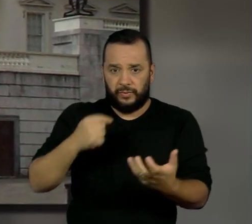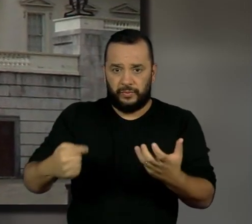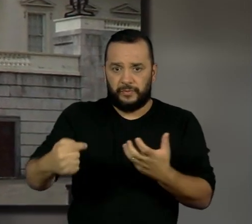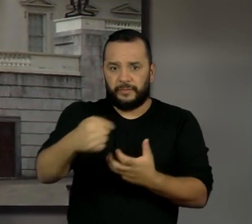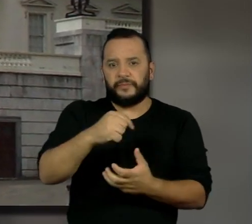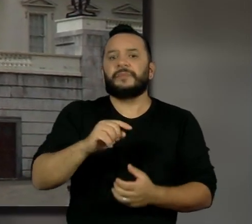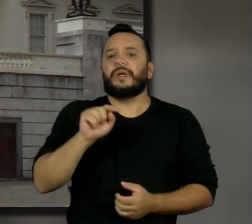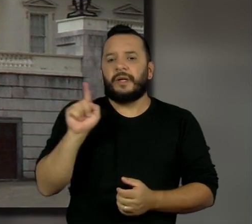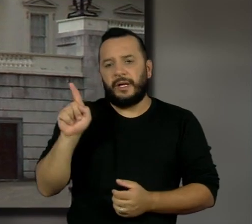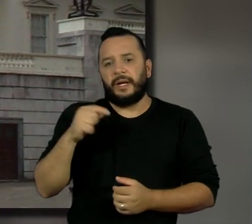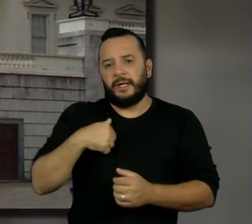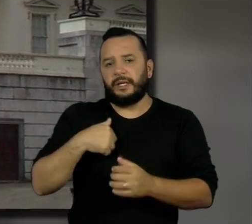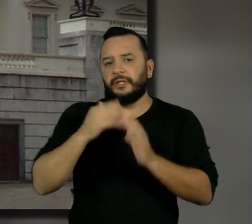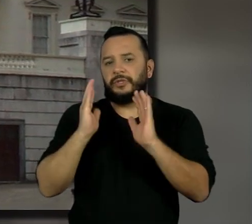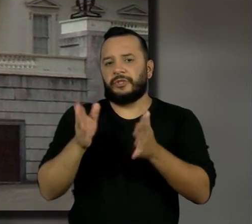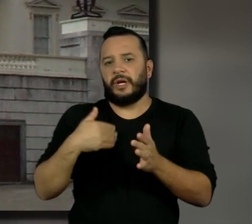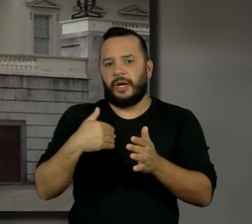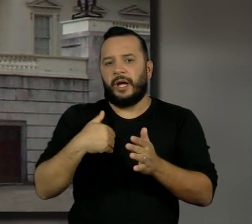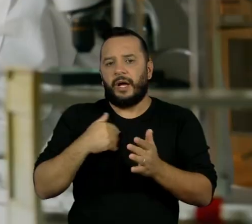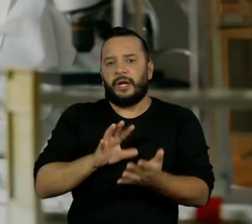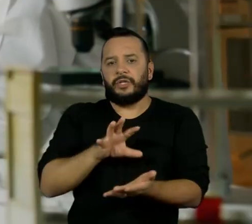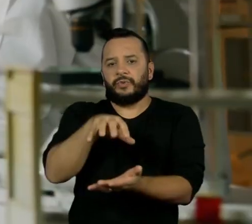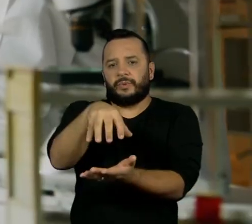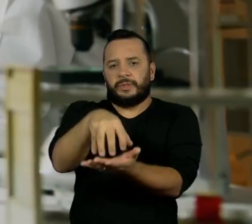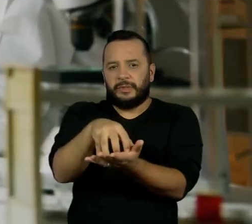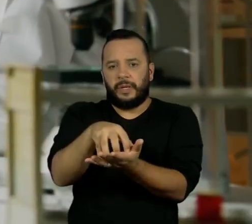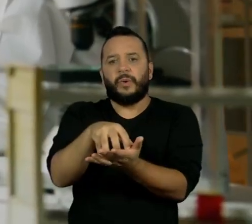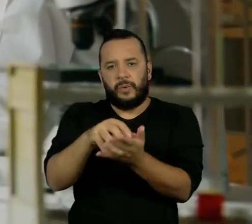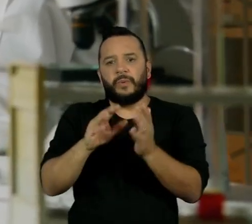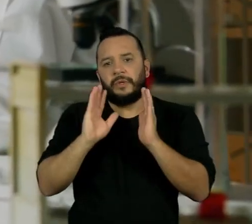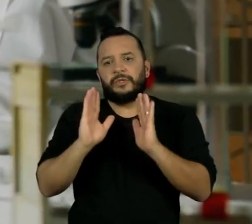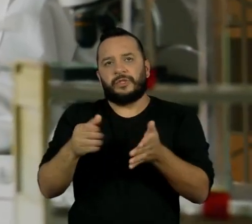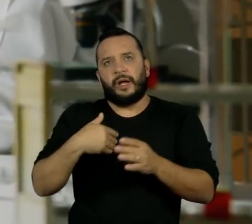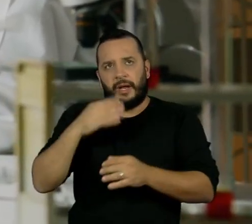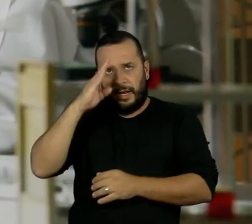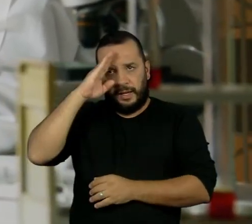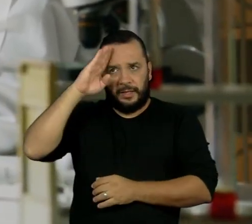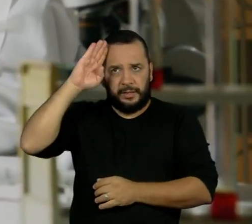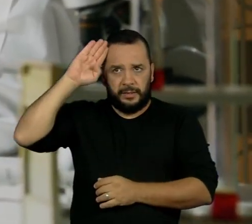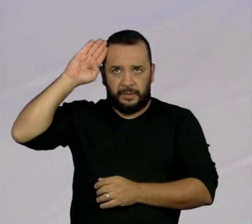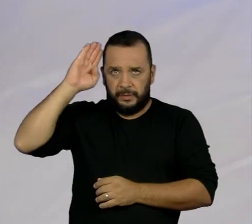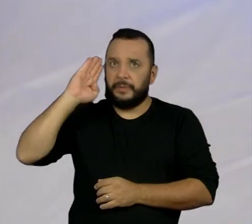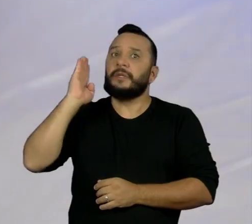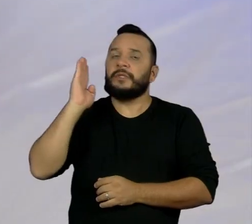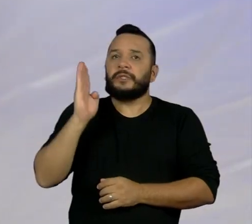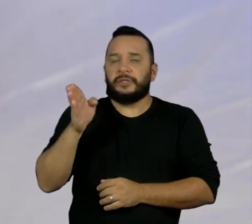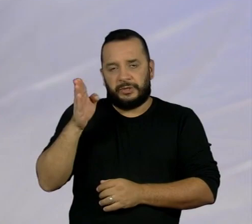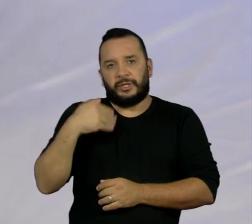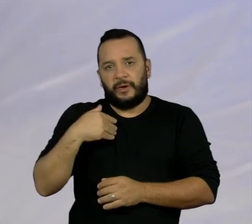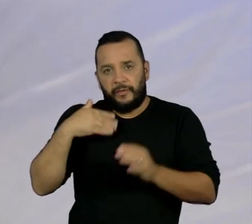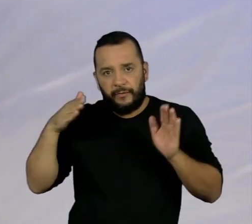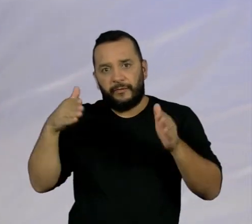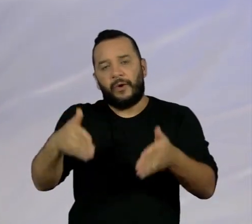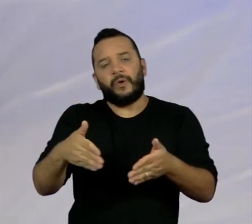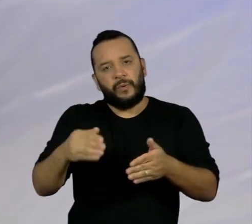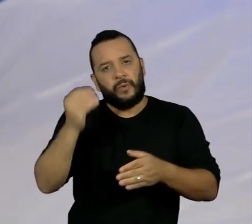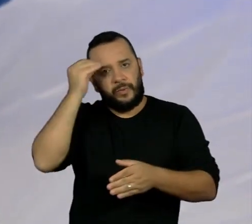Society, uma instituição acadêmica destinada à promoção do conhecimento científico, fundada em 28 de novembro